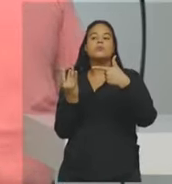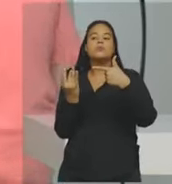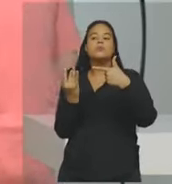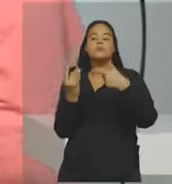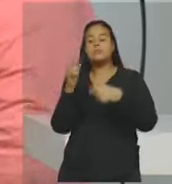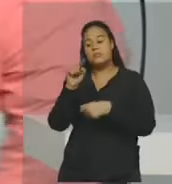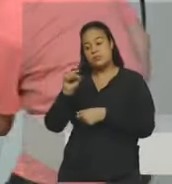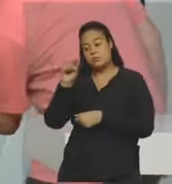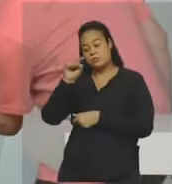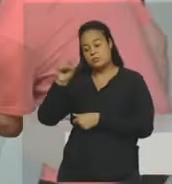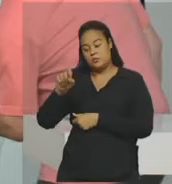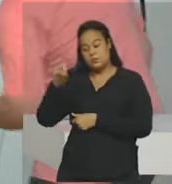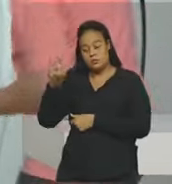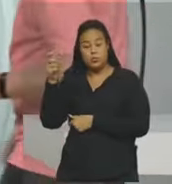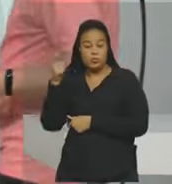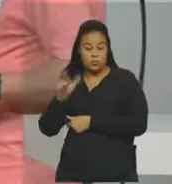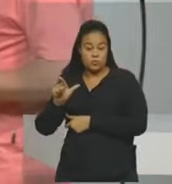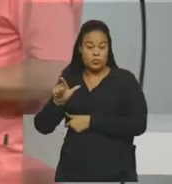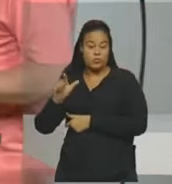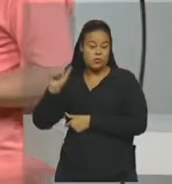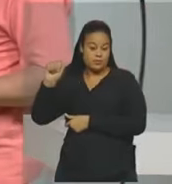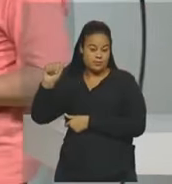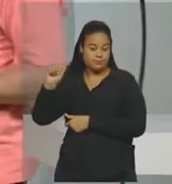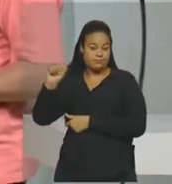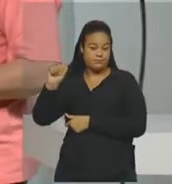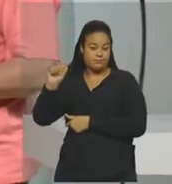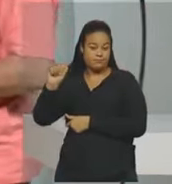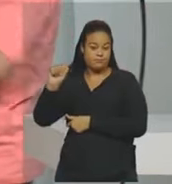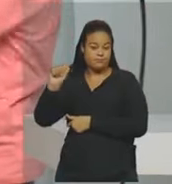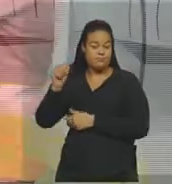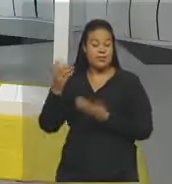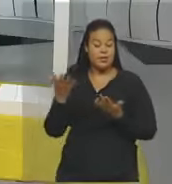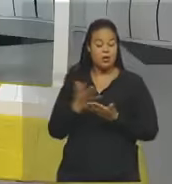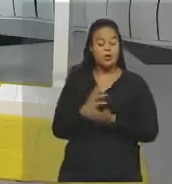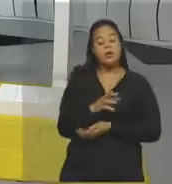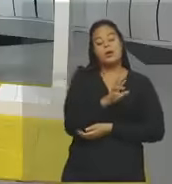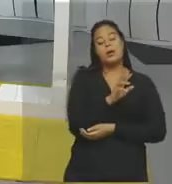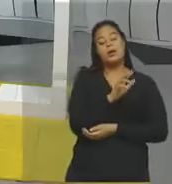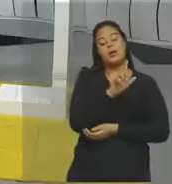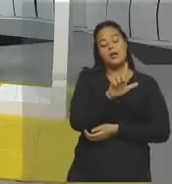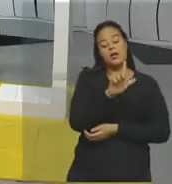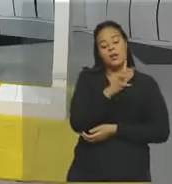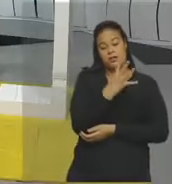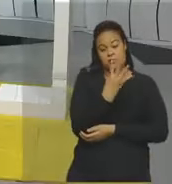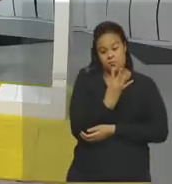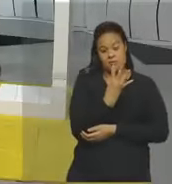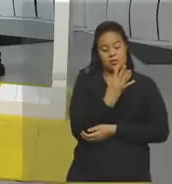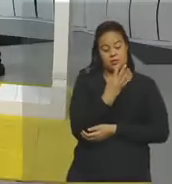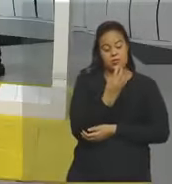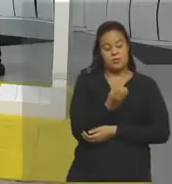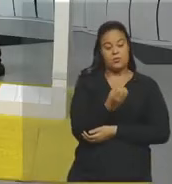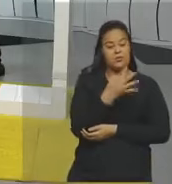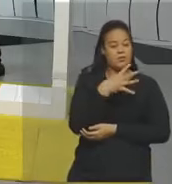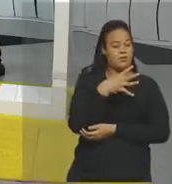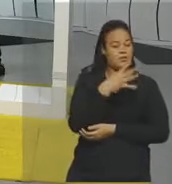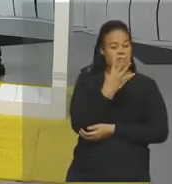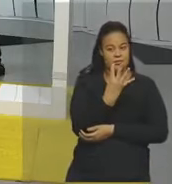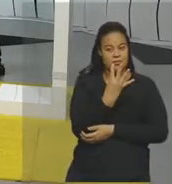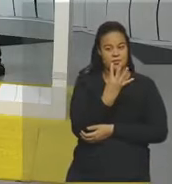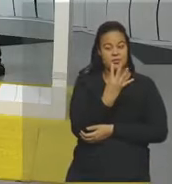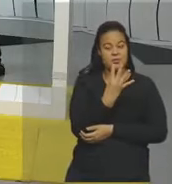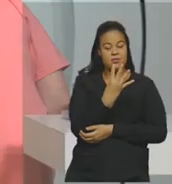meio ampere, de novo. E, finalmente, a última lâmpada, 10 volts, 10 ohms.